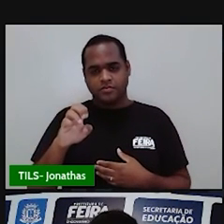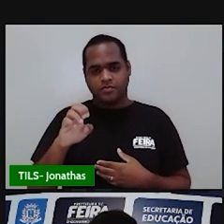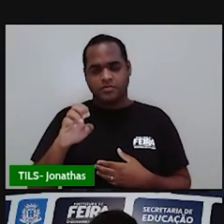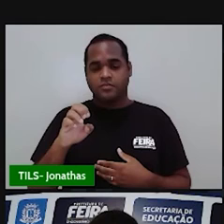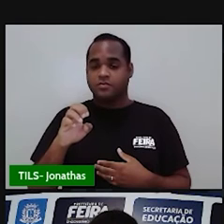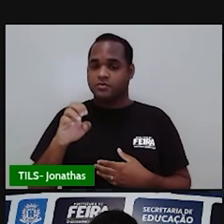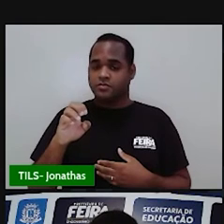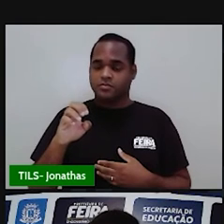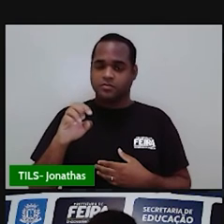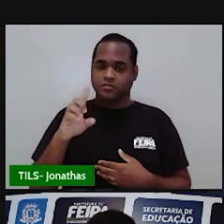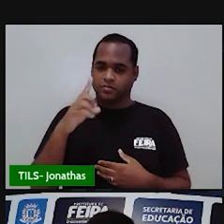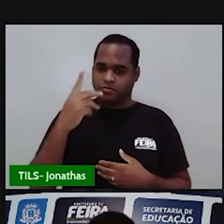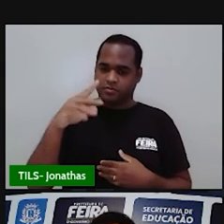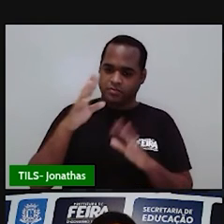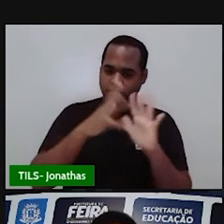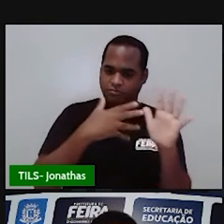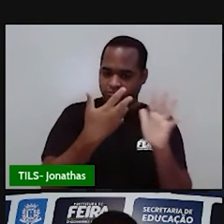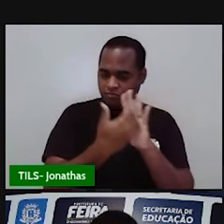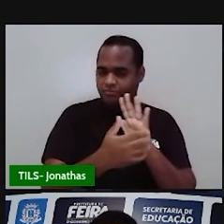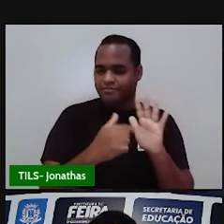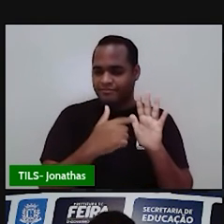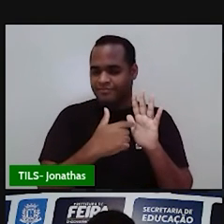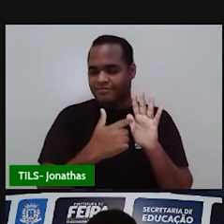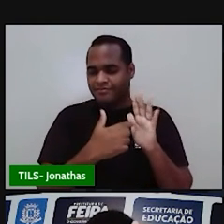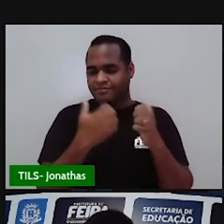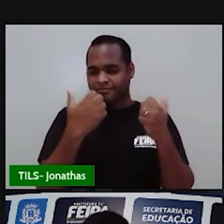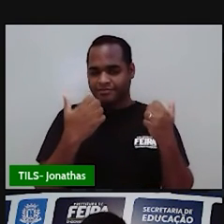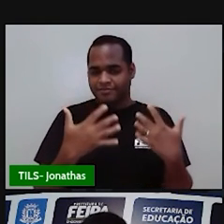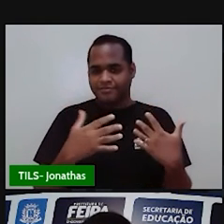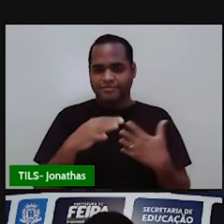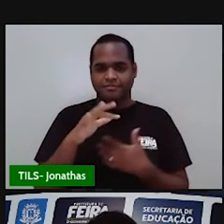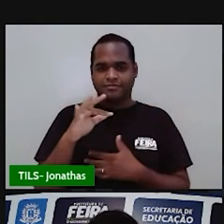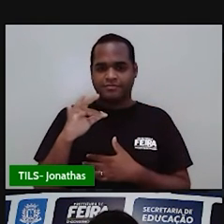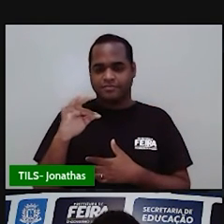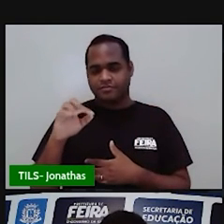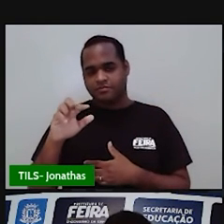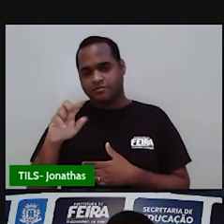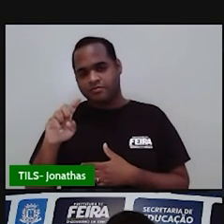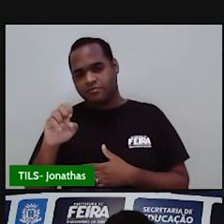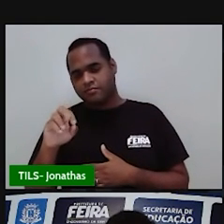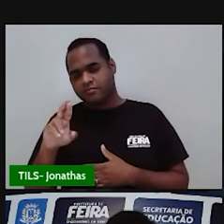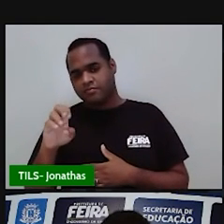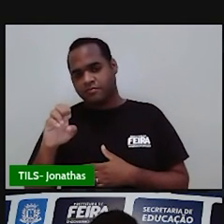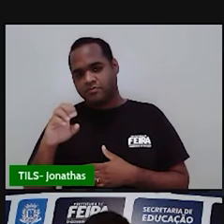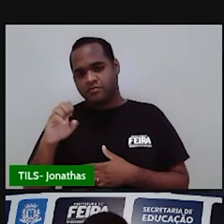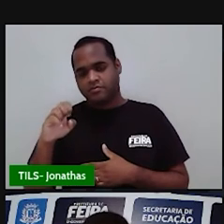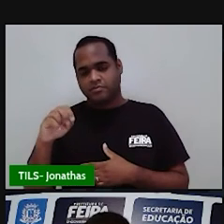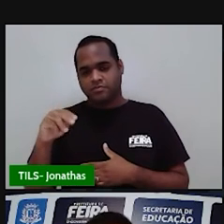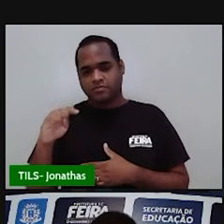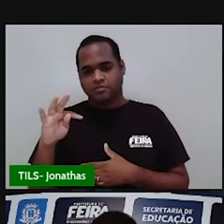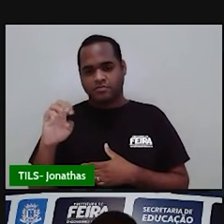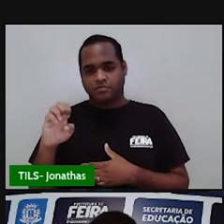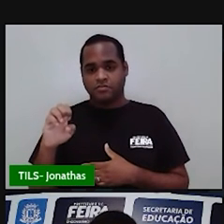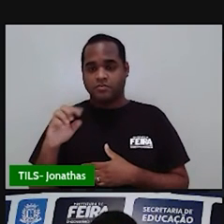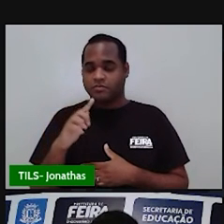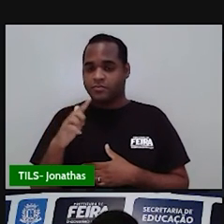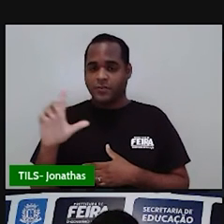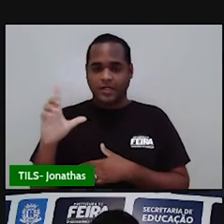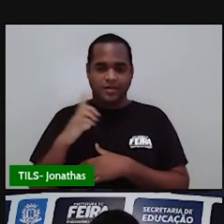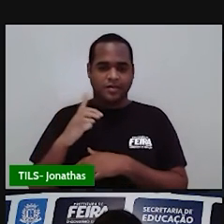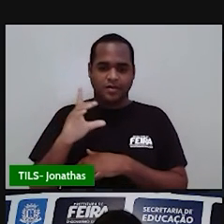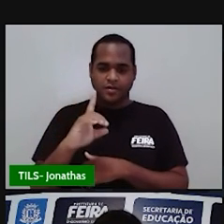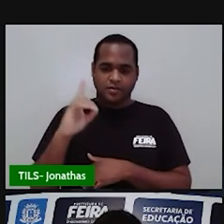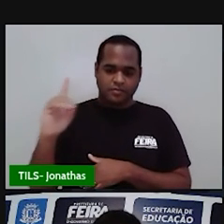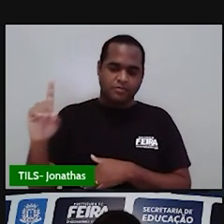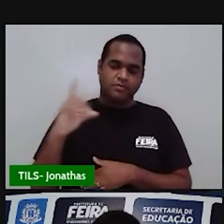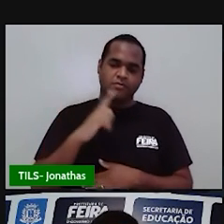A tabelinha da esquerda. Se for fluorescente, a do meio. Se for de LED, a da direita. Às